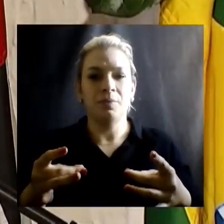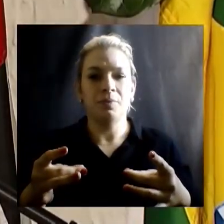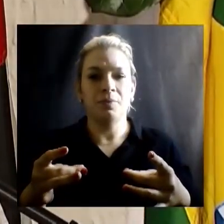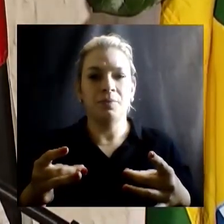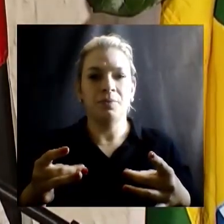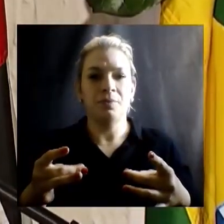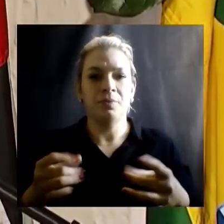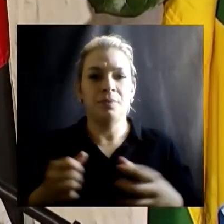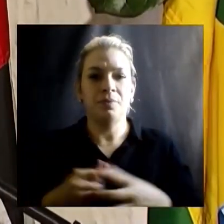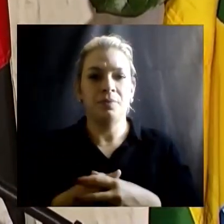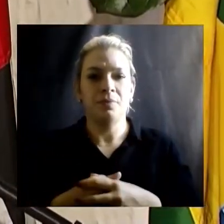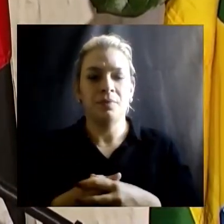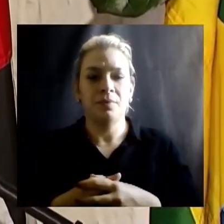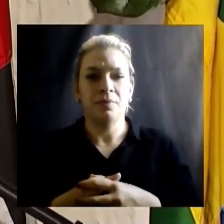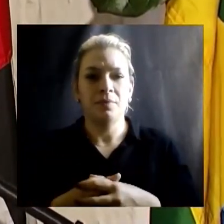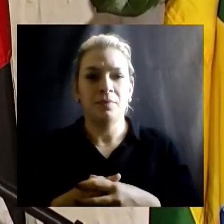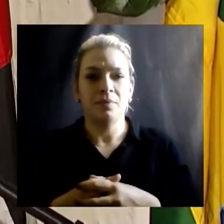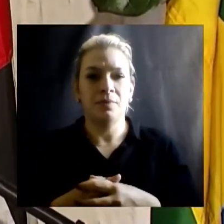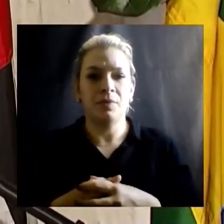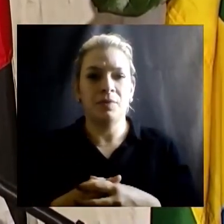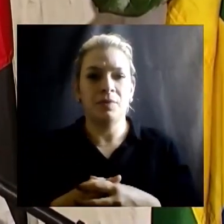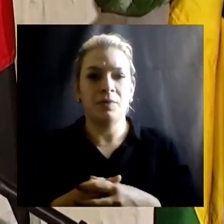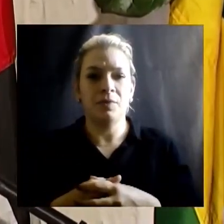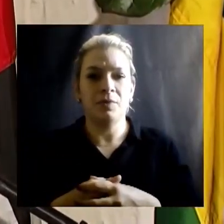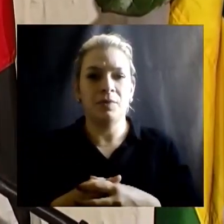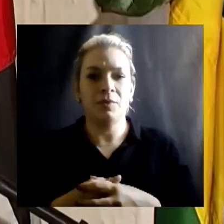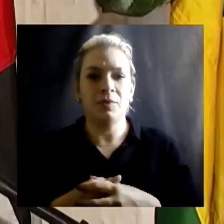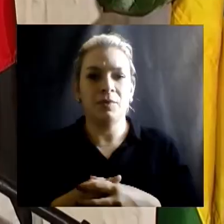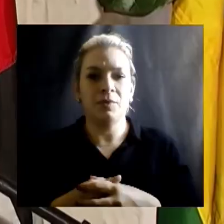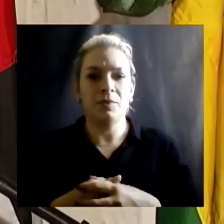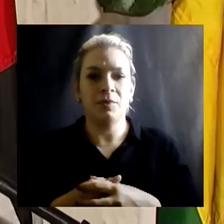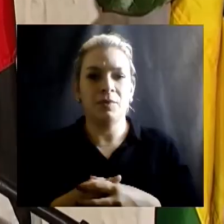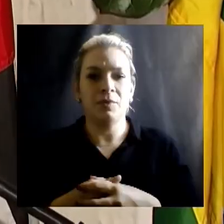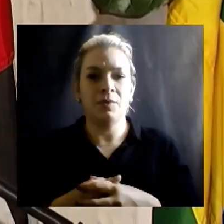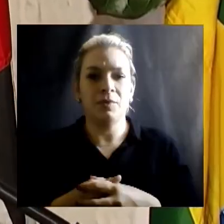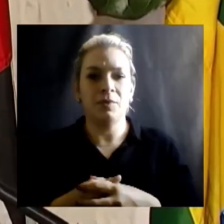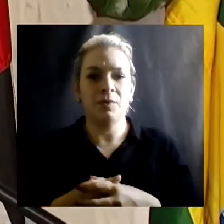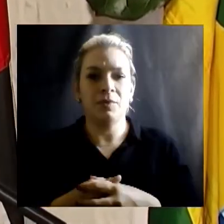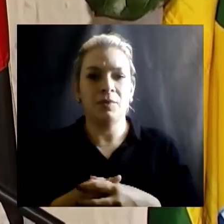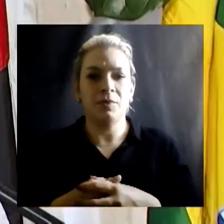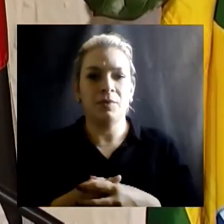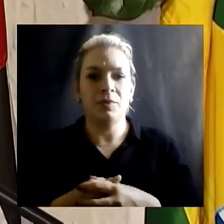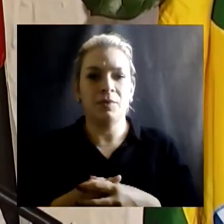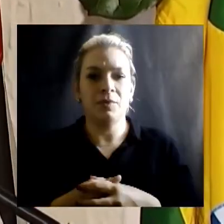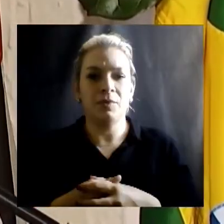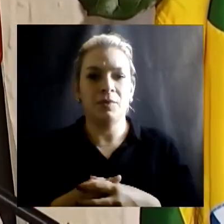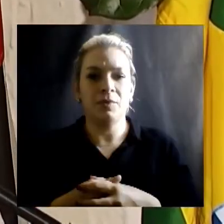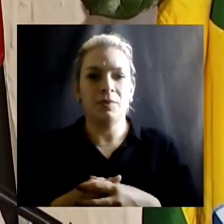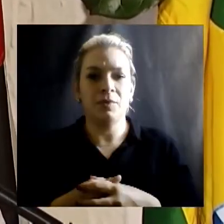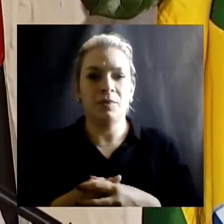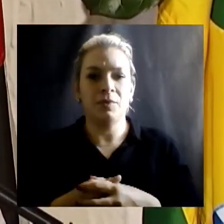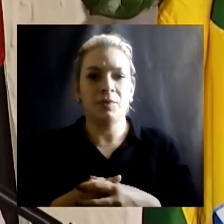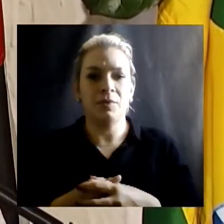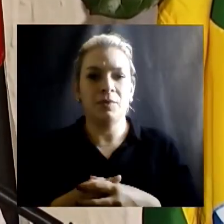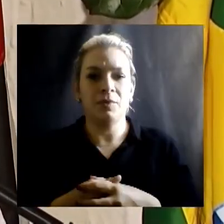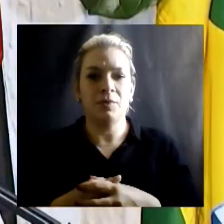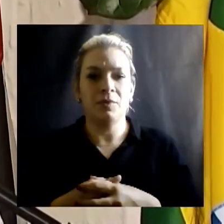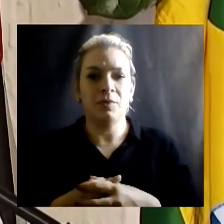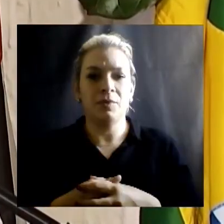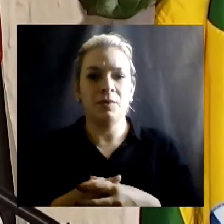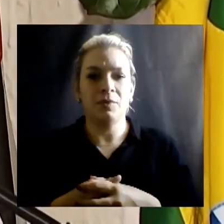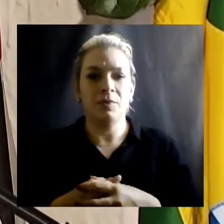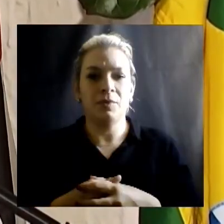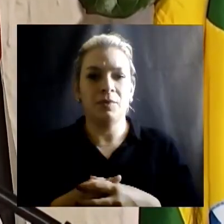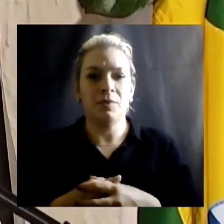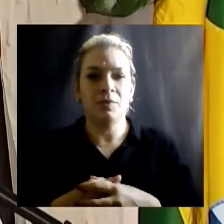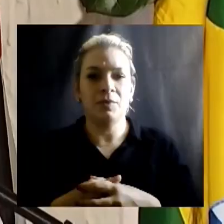Nova, porque poderíamos ter continuado onde estávamos. Já era seguro, já era confortável. Desculpa.